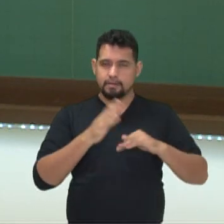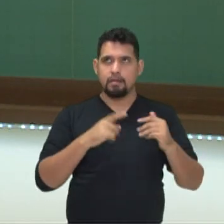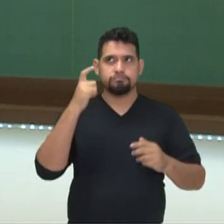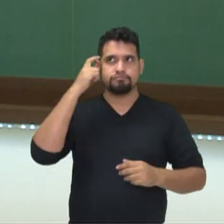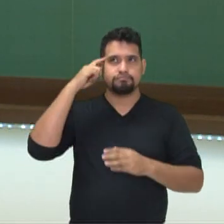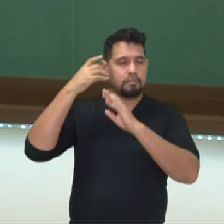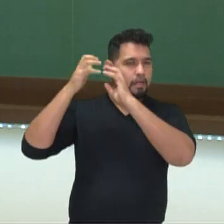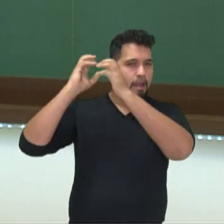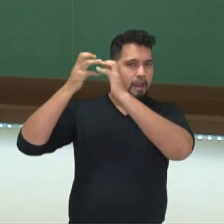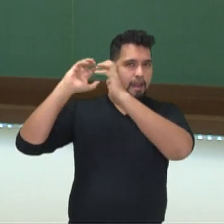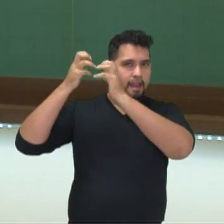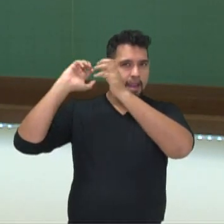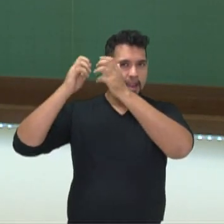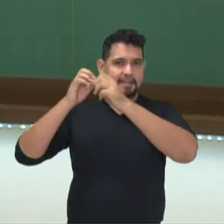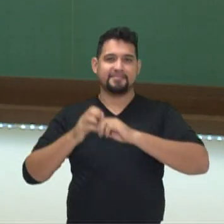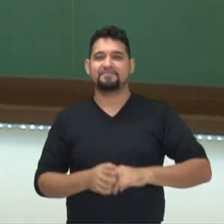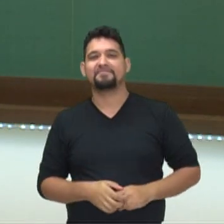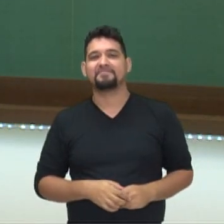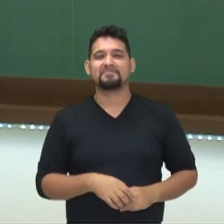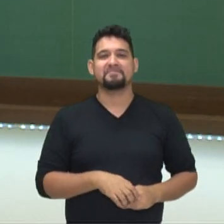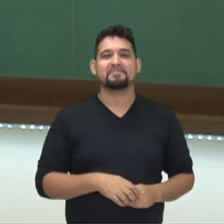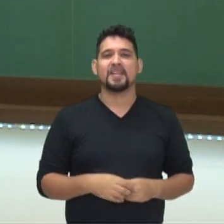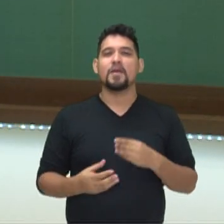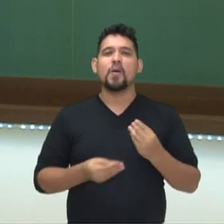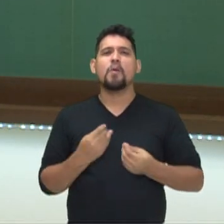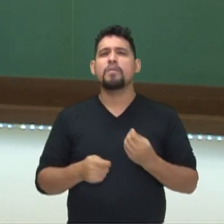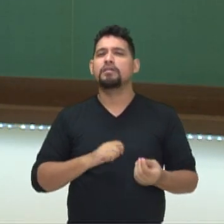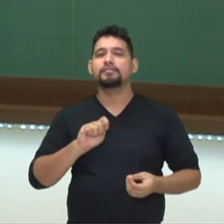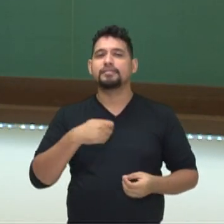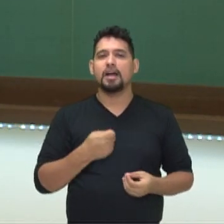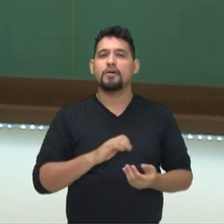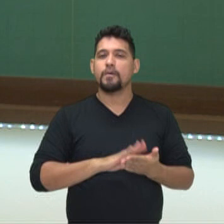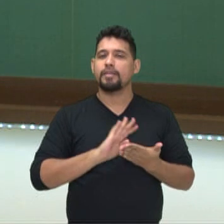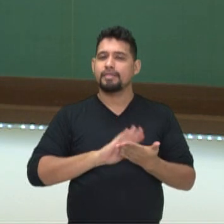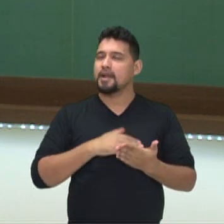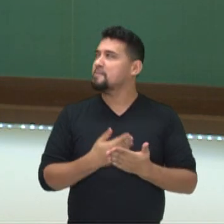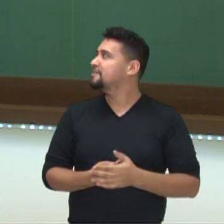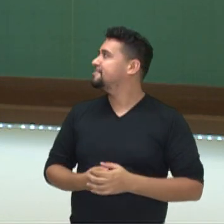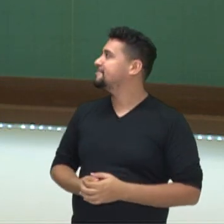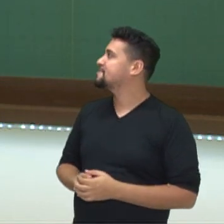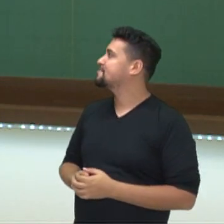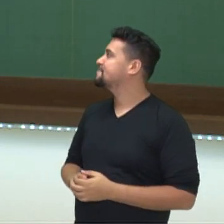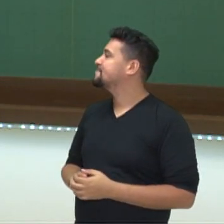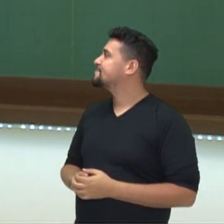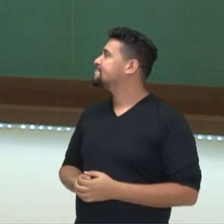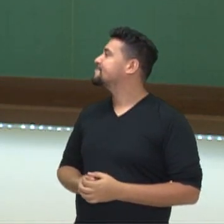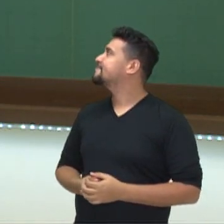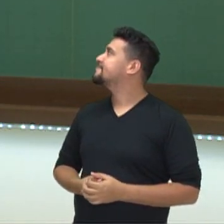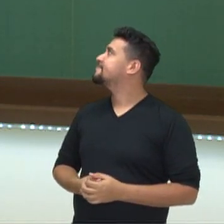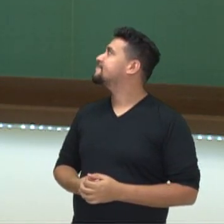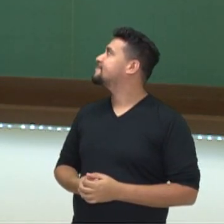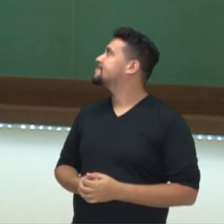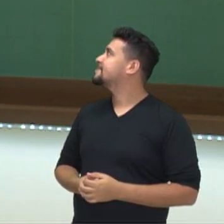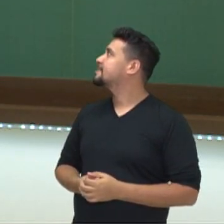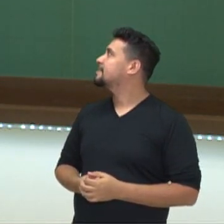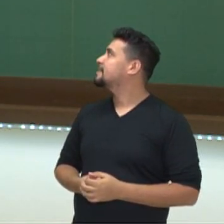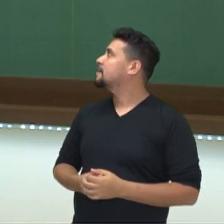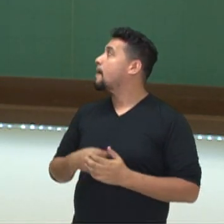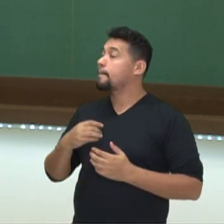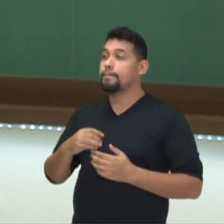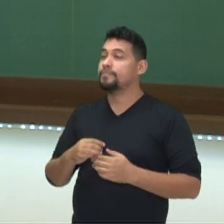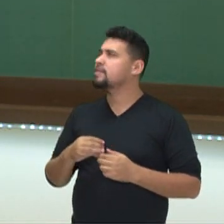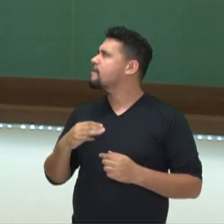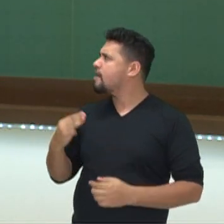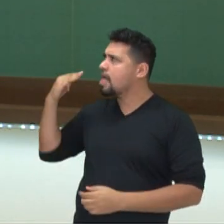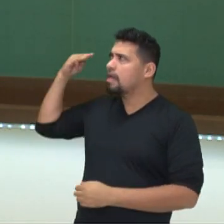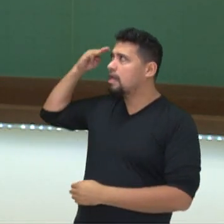para funcionar. Como é que faz nosso intérprete, o Kevin, como é que faz mente? Pôr